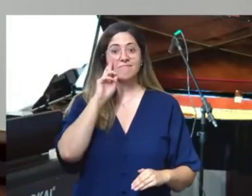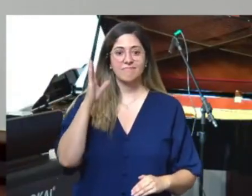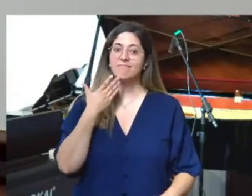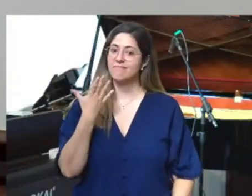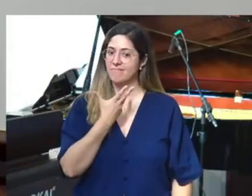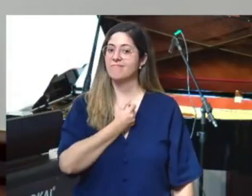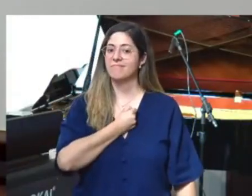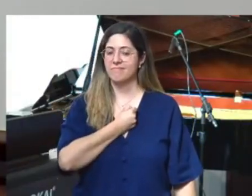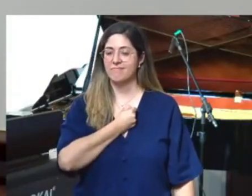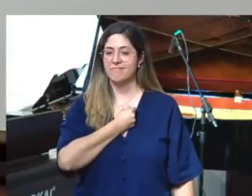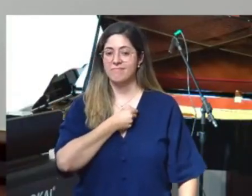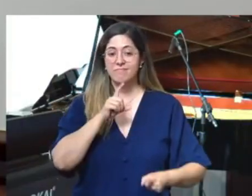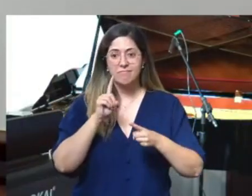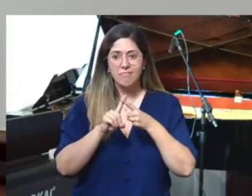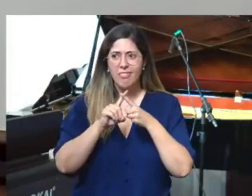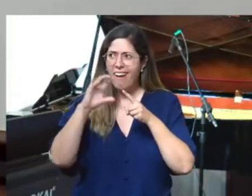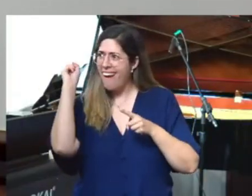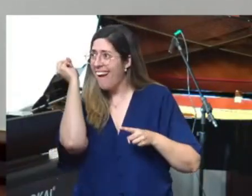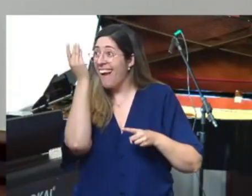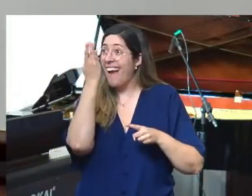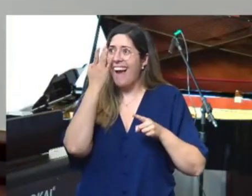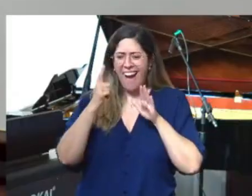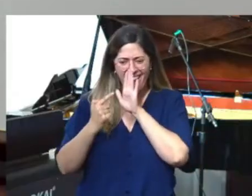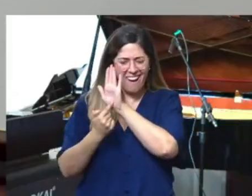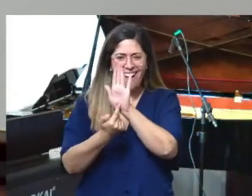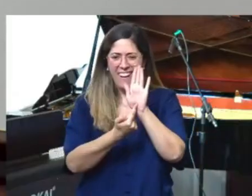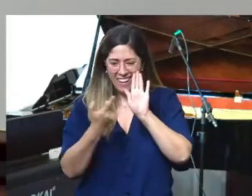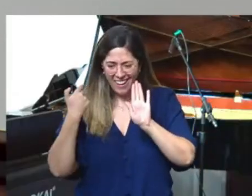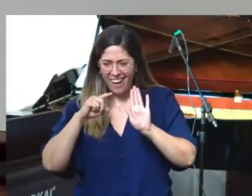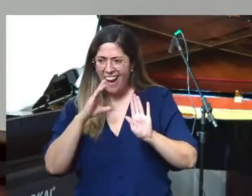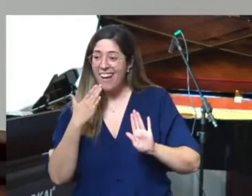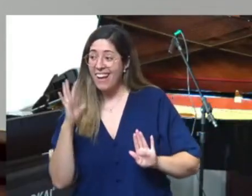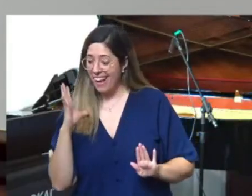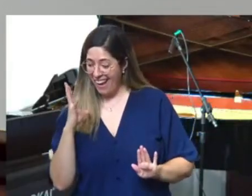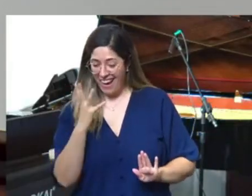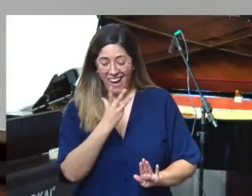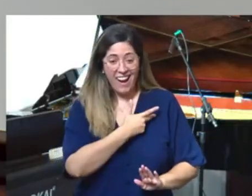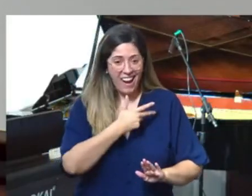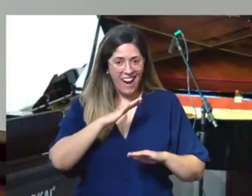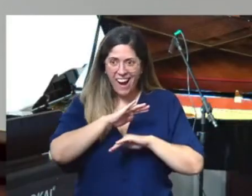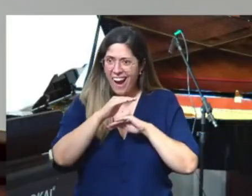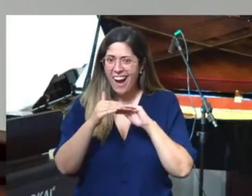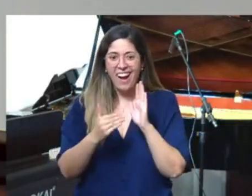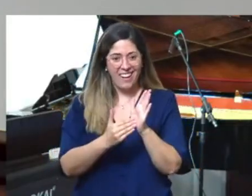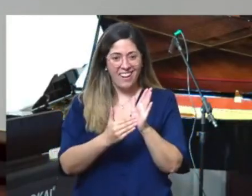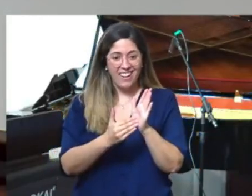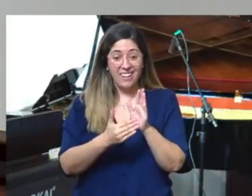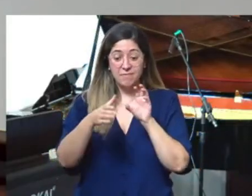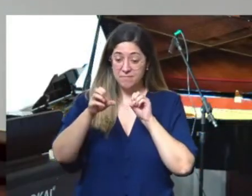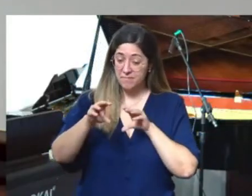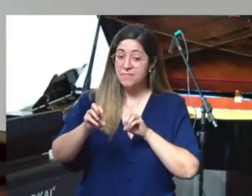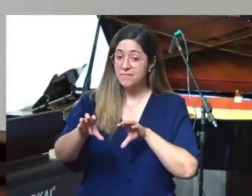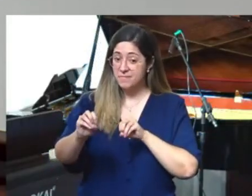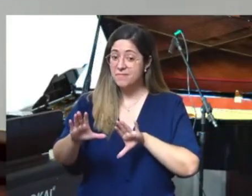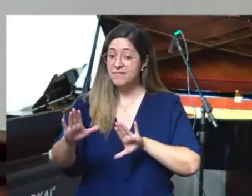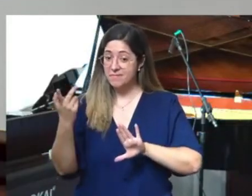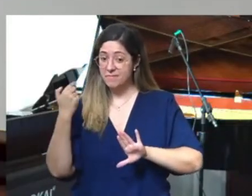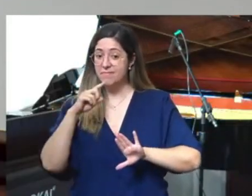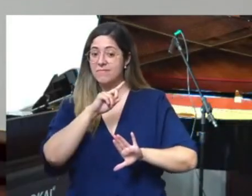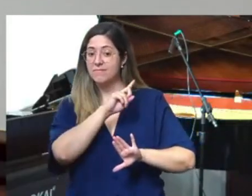Salvador. Porque a graça de Deus se manifestou, trazendo salvação a todos. Ela nos educa para